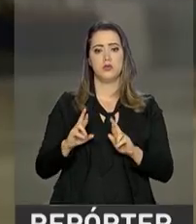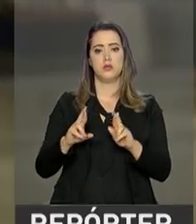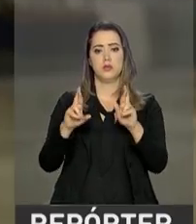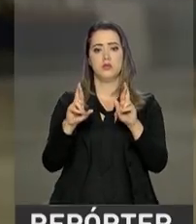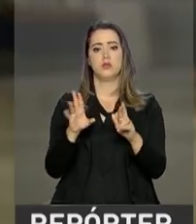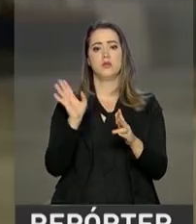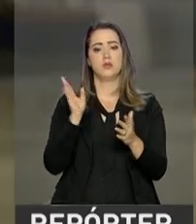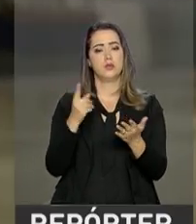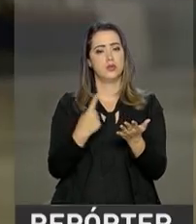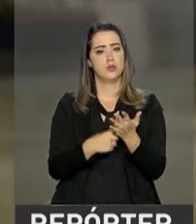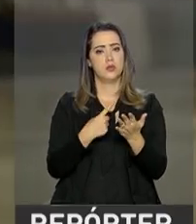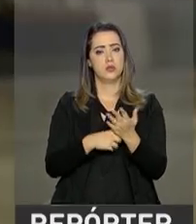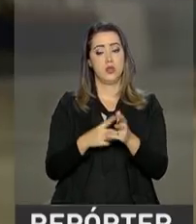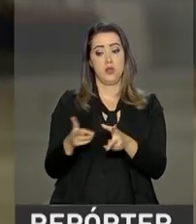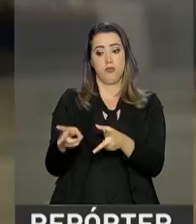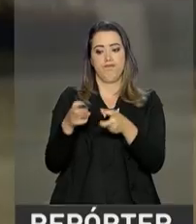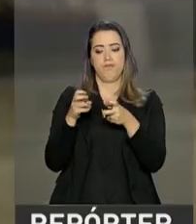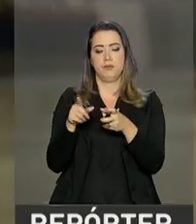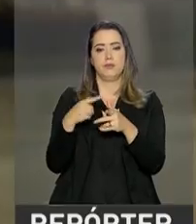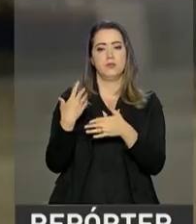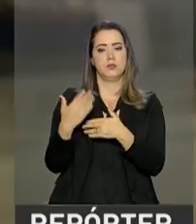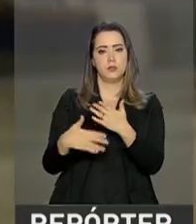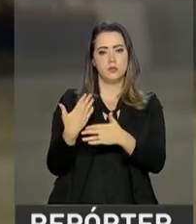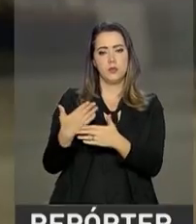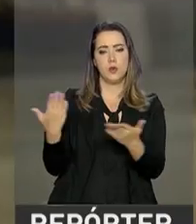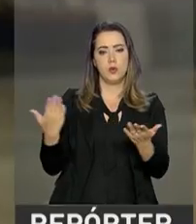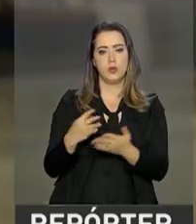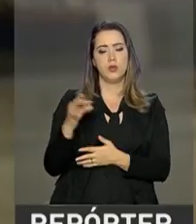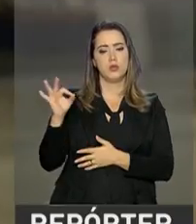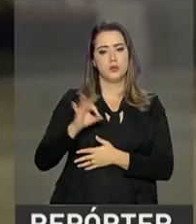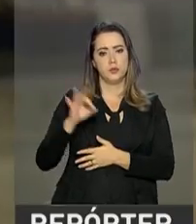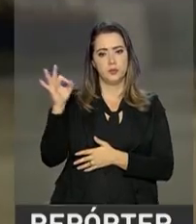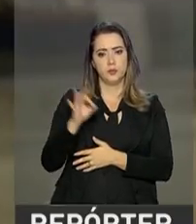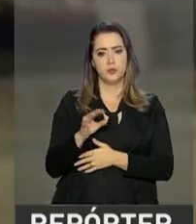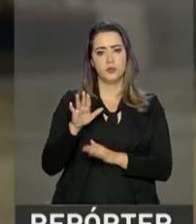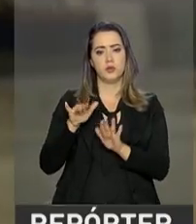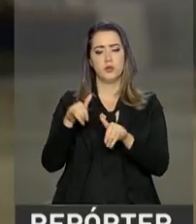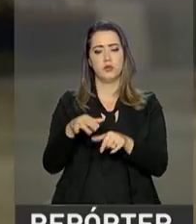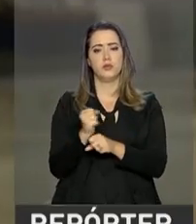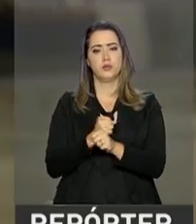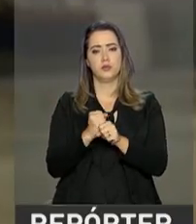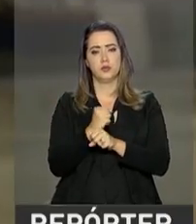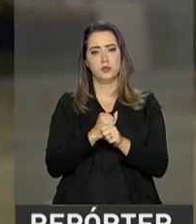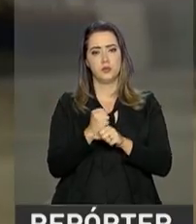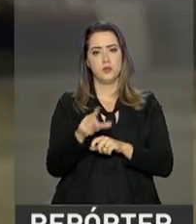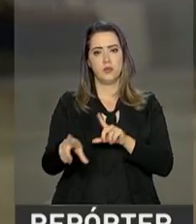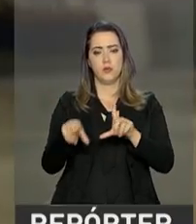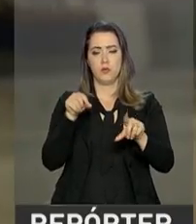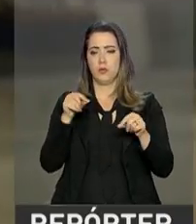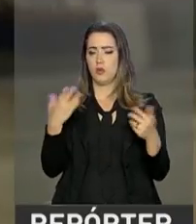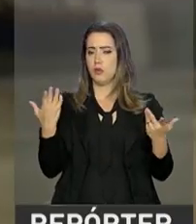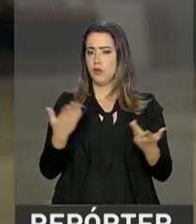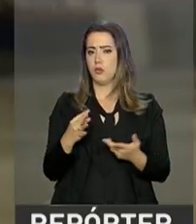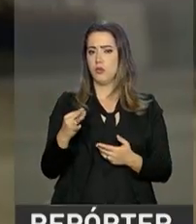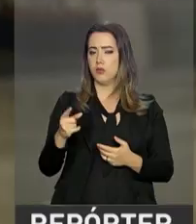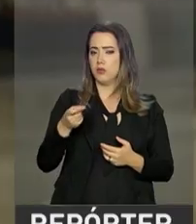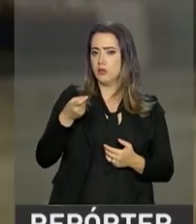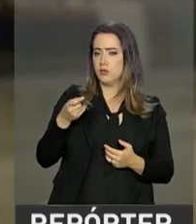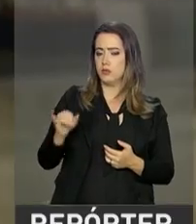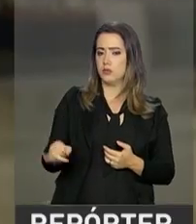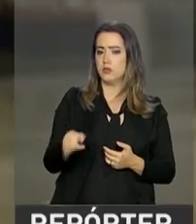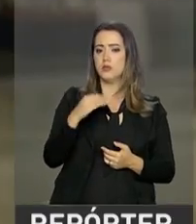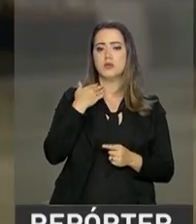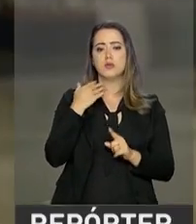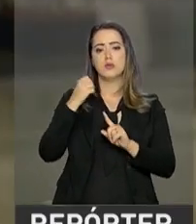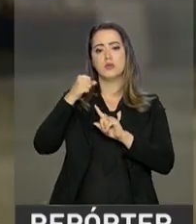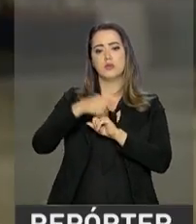que já previa a manutenção do atual patamar até o final deste ano a definição da taxa de juros pelo